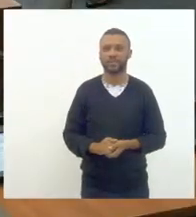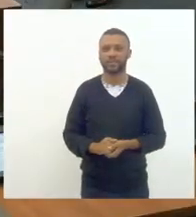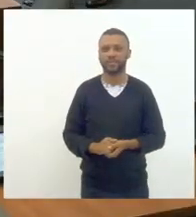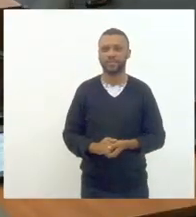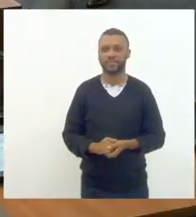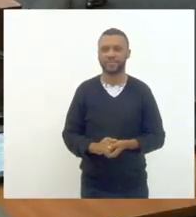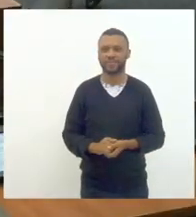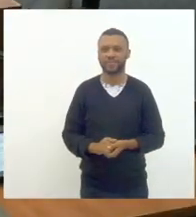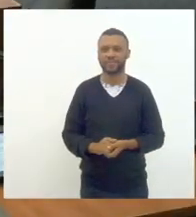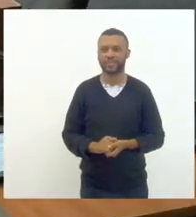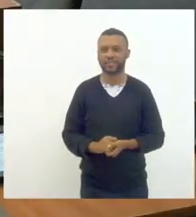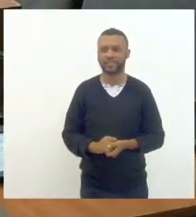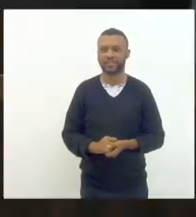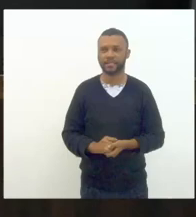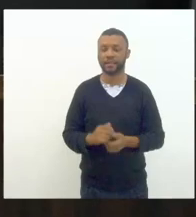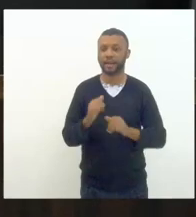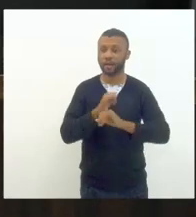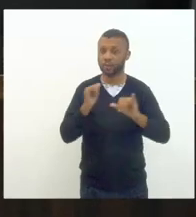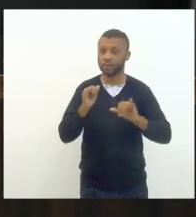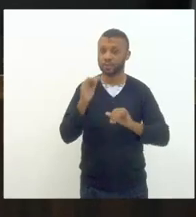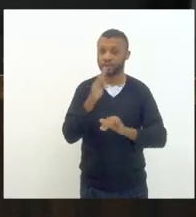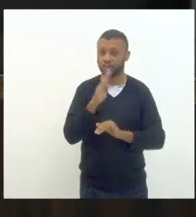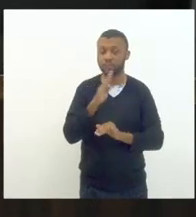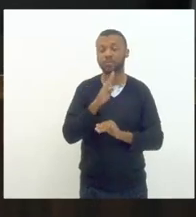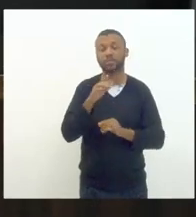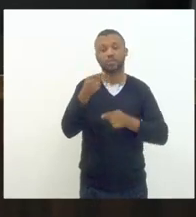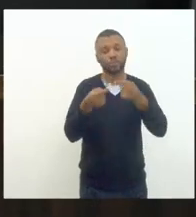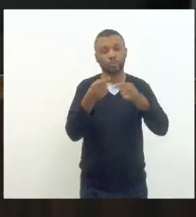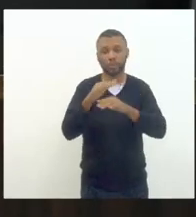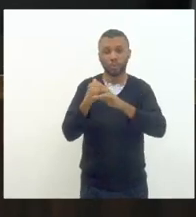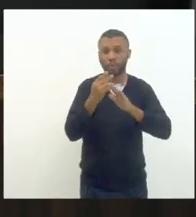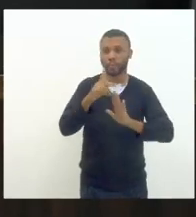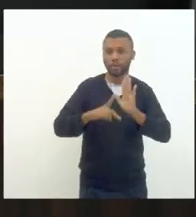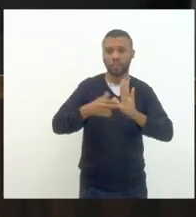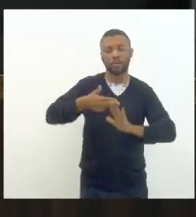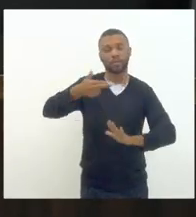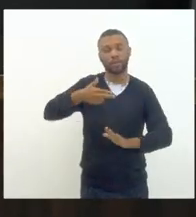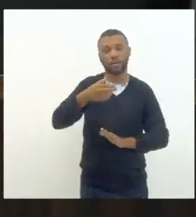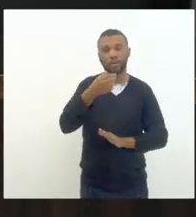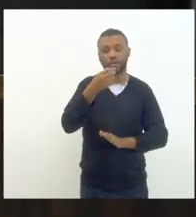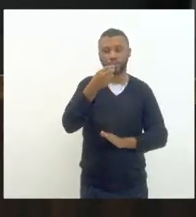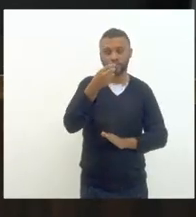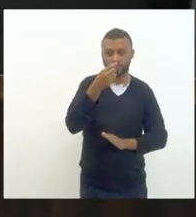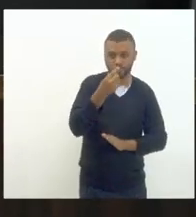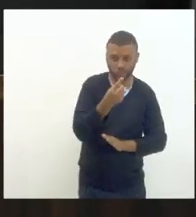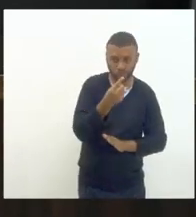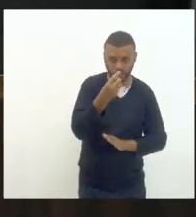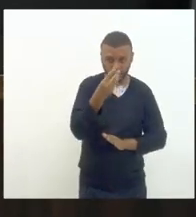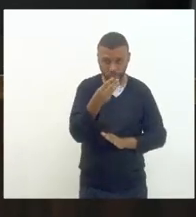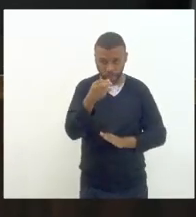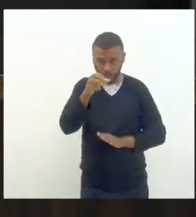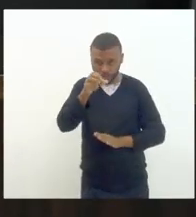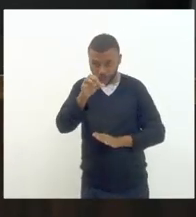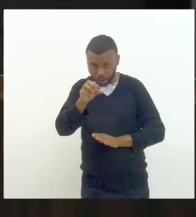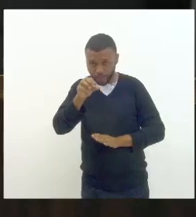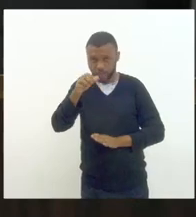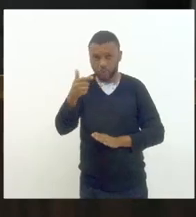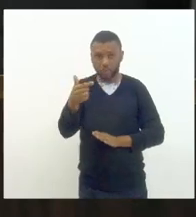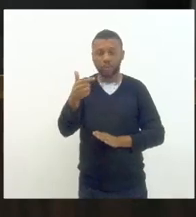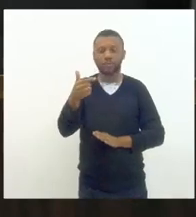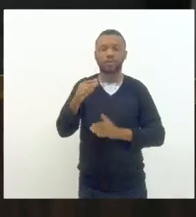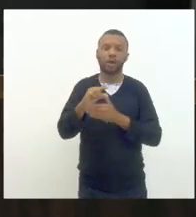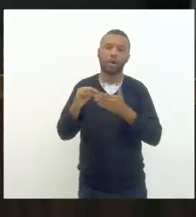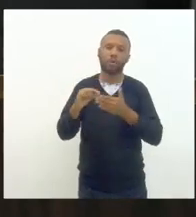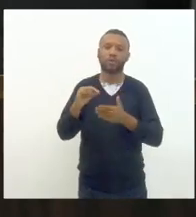Loubach. Anuncio, em regime de urgência, em discussão única, projeto de resolução 1392 de 22, de autoria do deputado